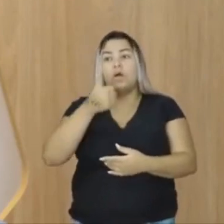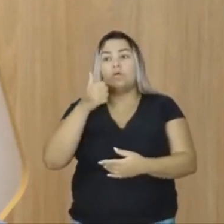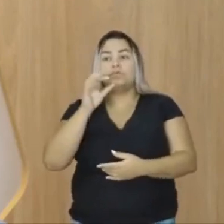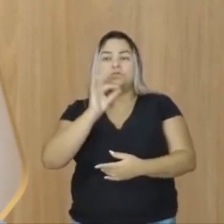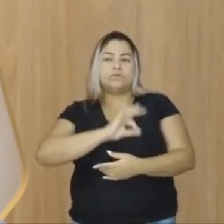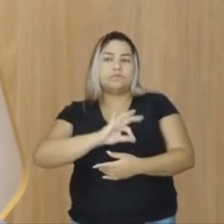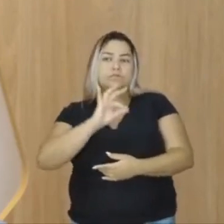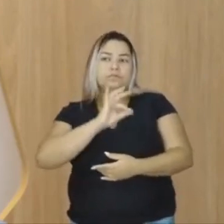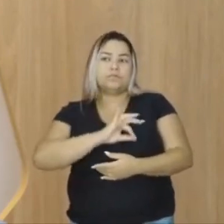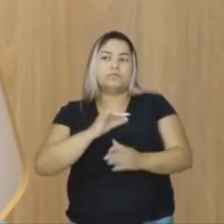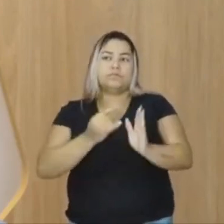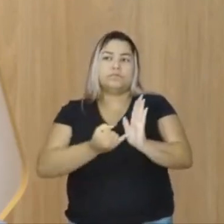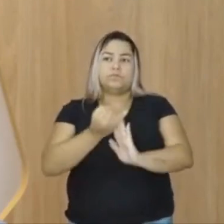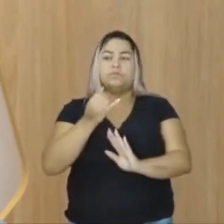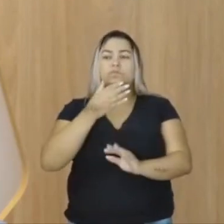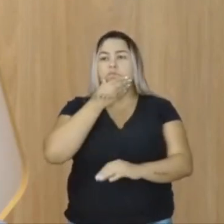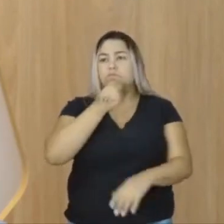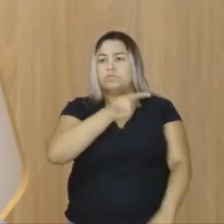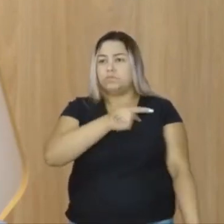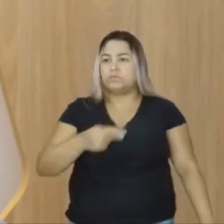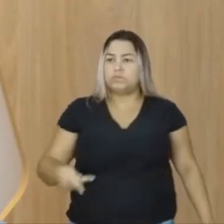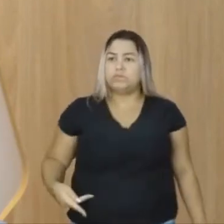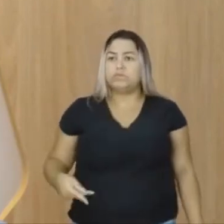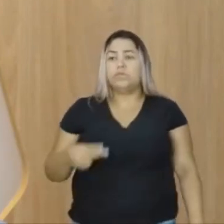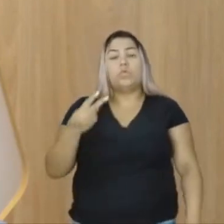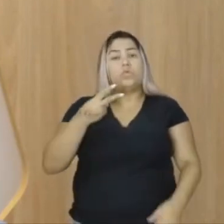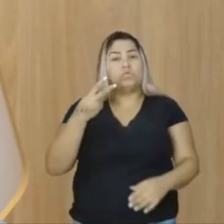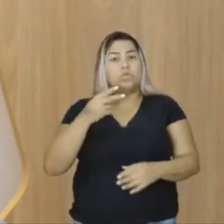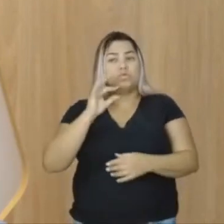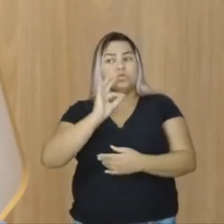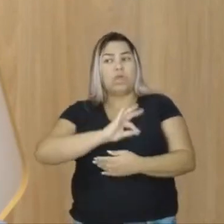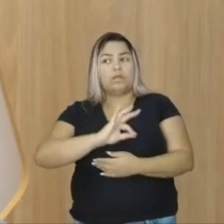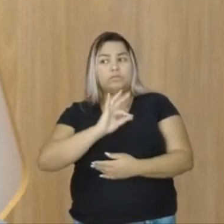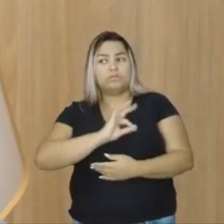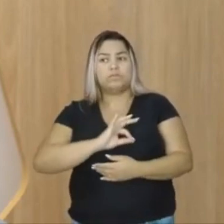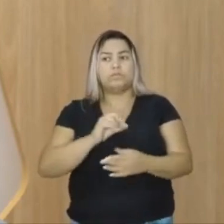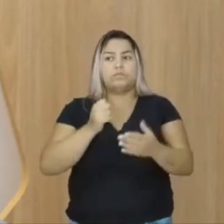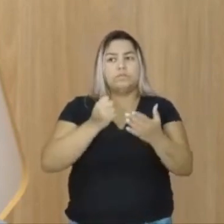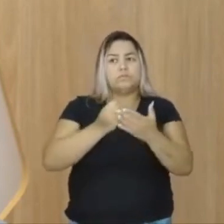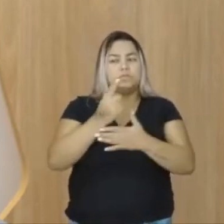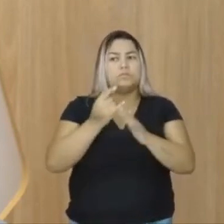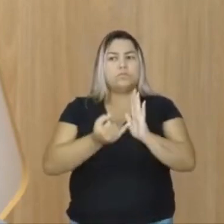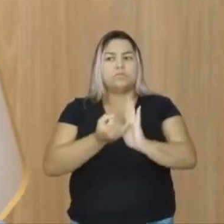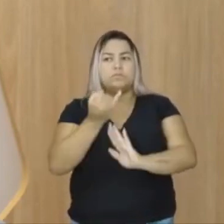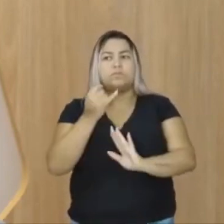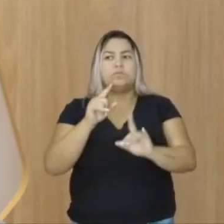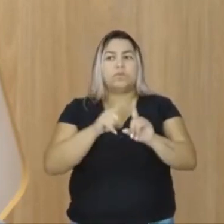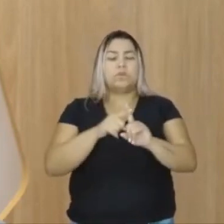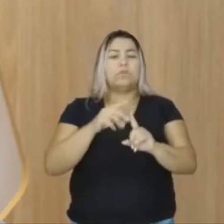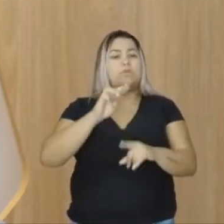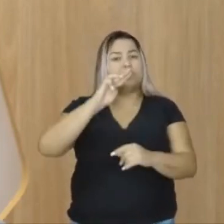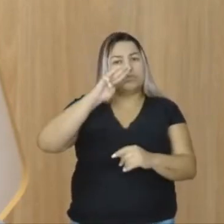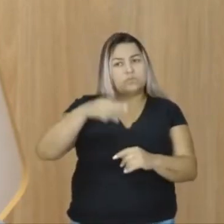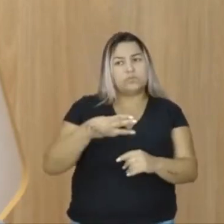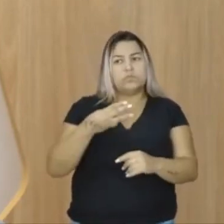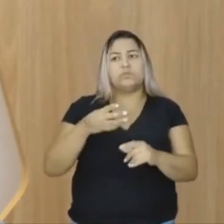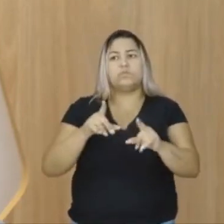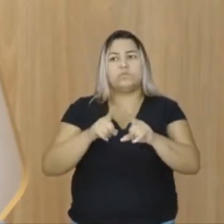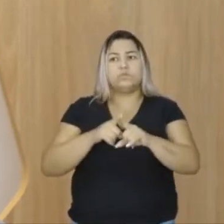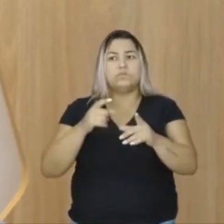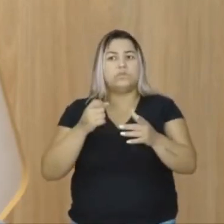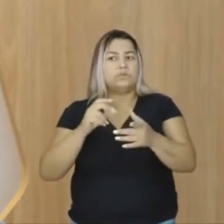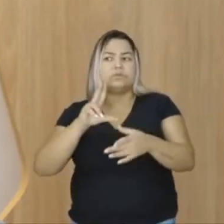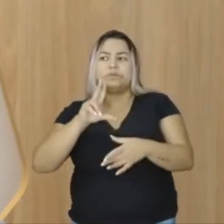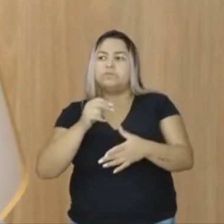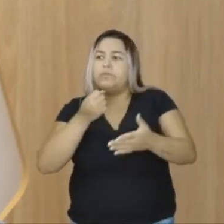renda. Foi o presidente Lula que desonerou até 2 salários mínimos. Pagar imposto de renda, e quem recebe milhões de lucros de dividendos não pagar